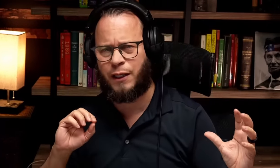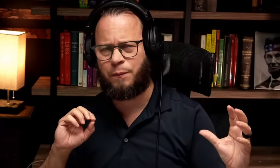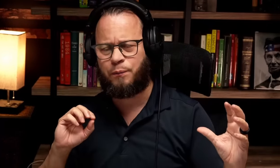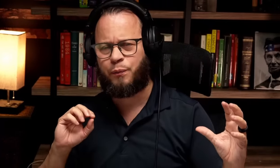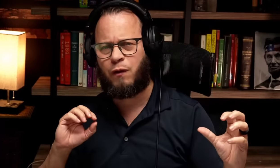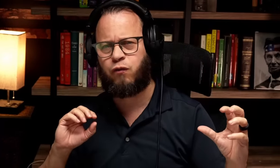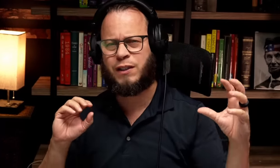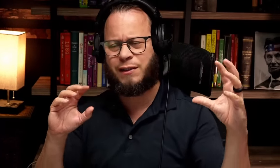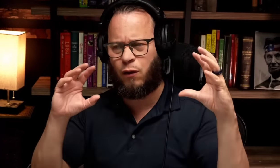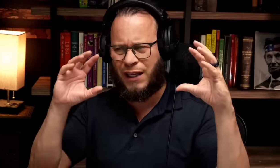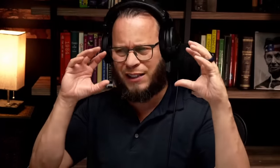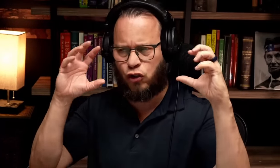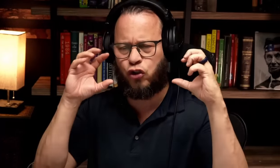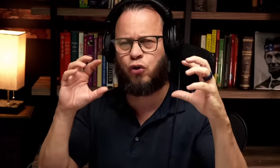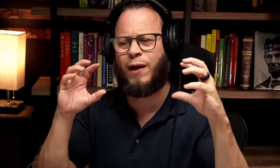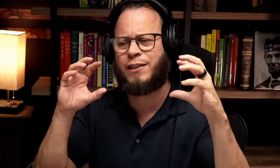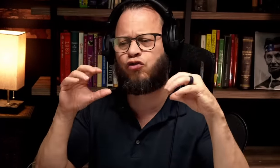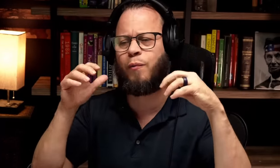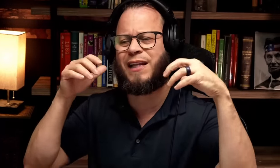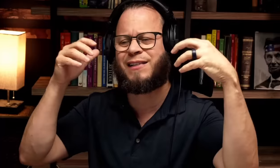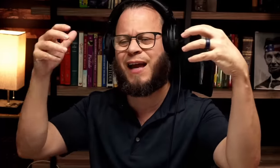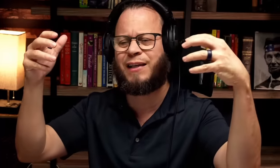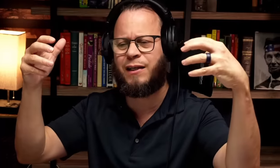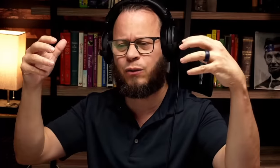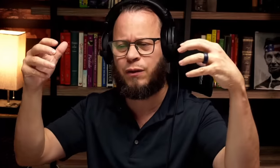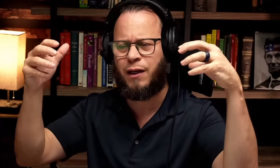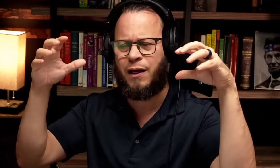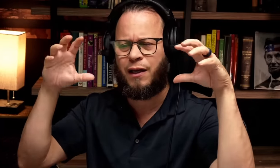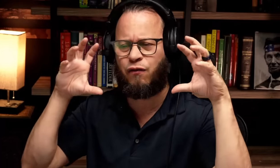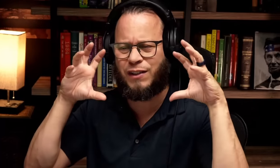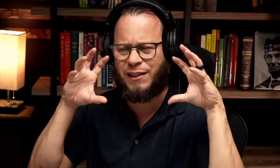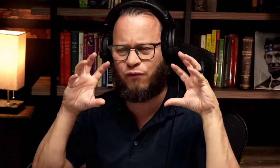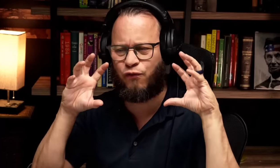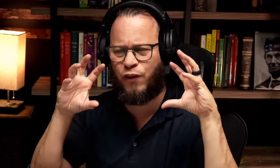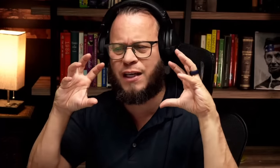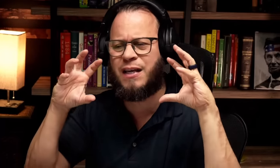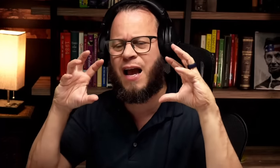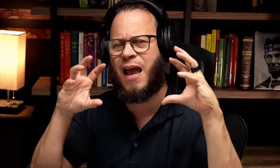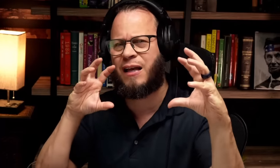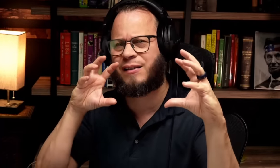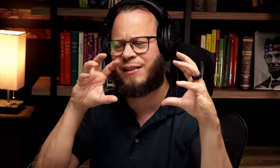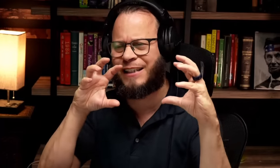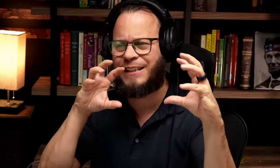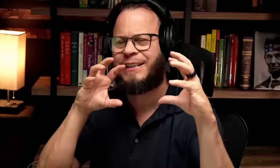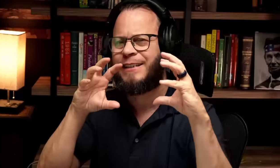ali, esses dois sobressaíram. E você via